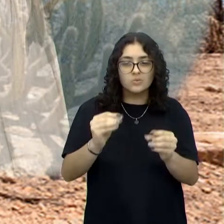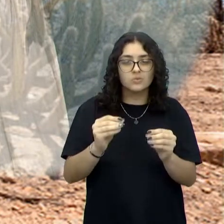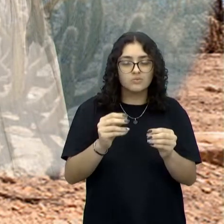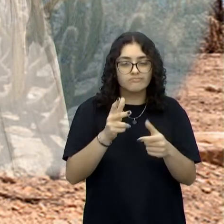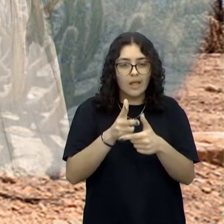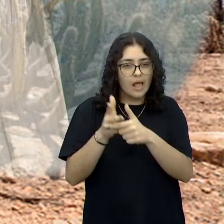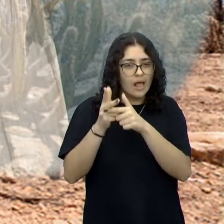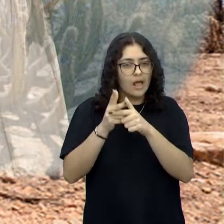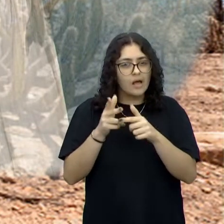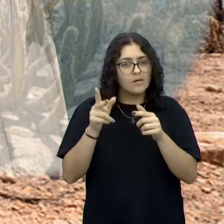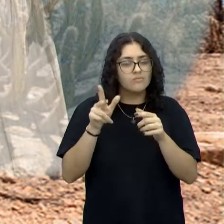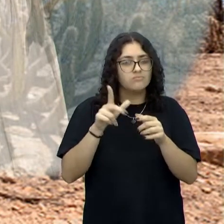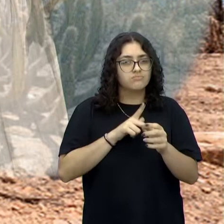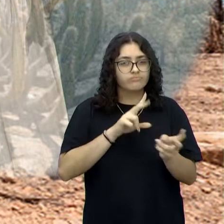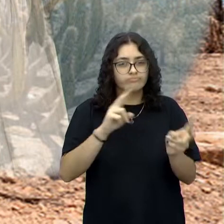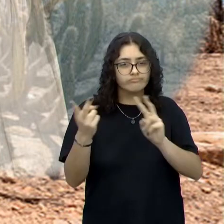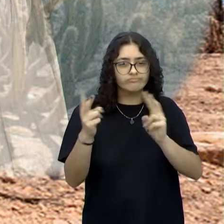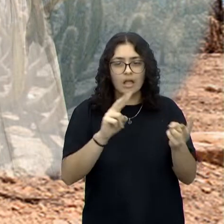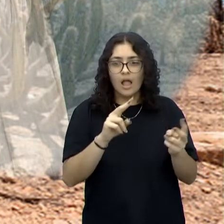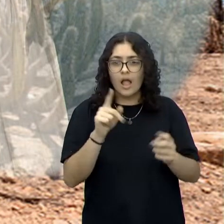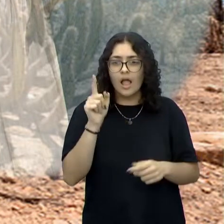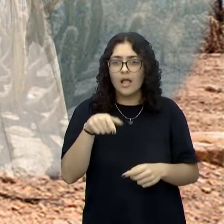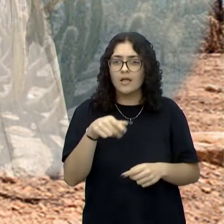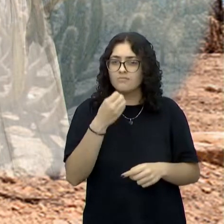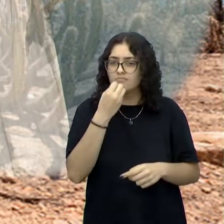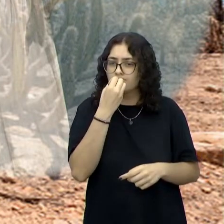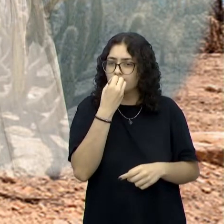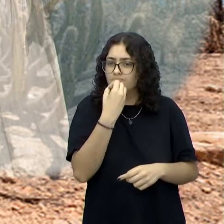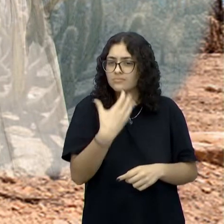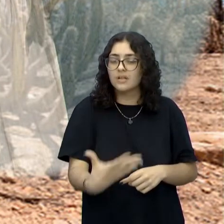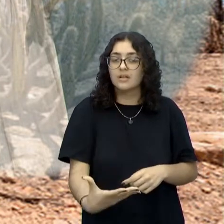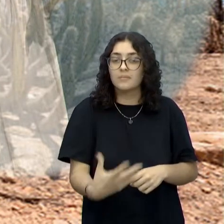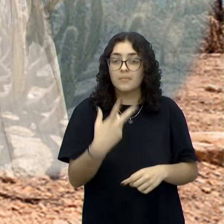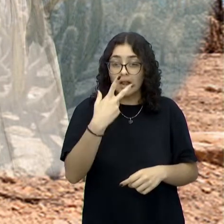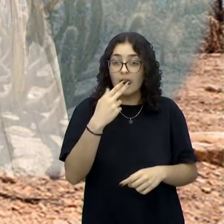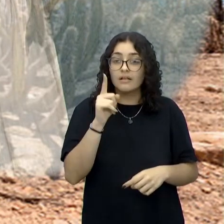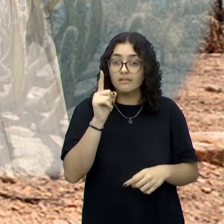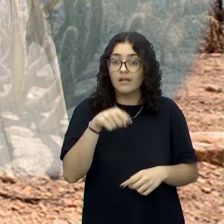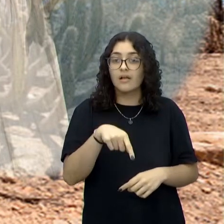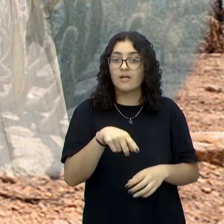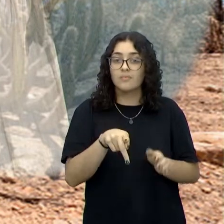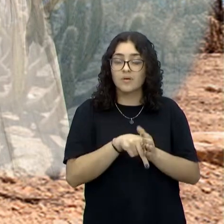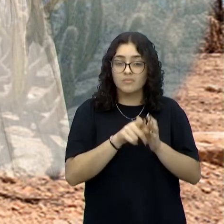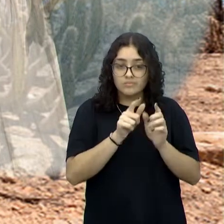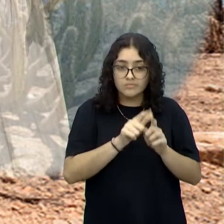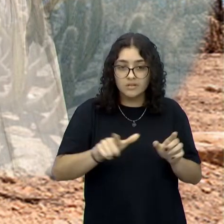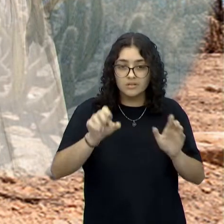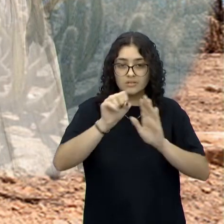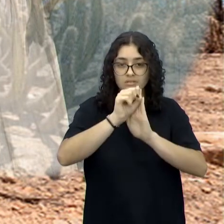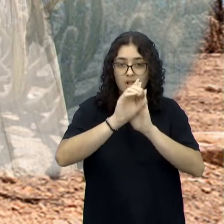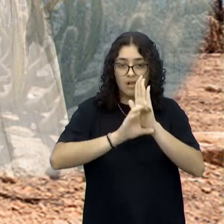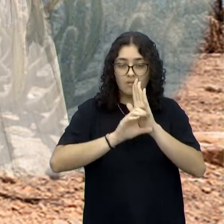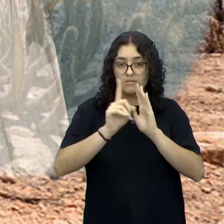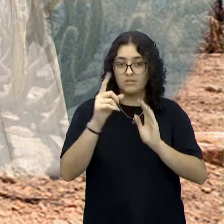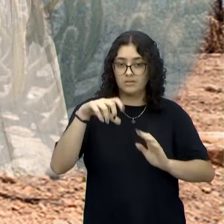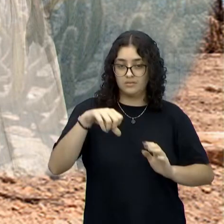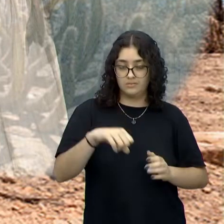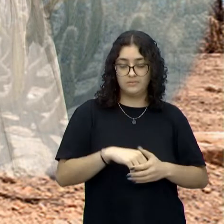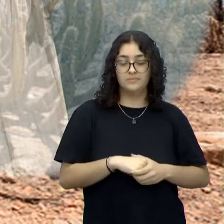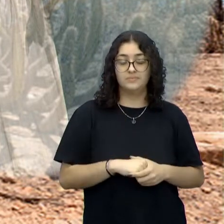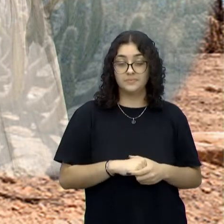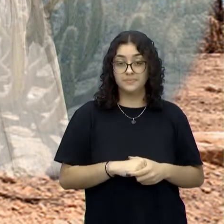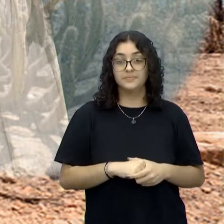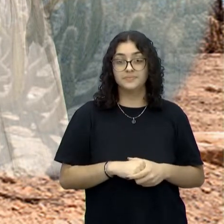tomadas ali das cenas são maravilhosas, remetem mesmo a um sertão do final do século XIX, né?